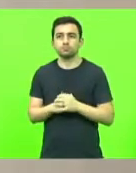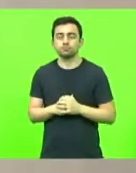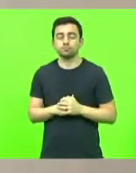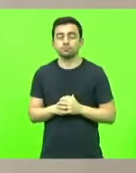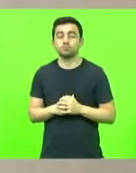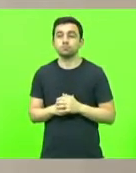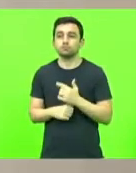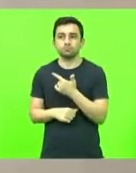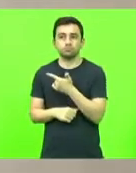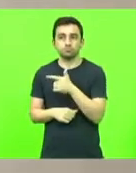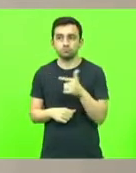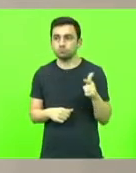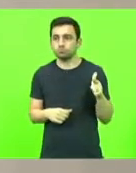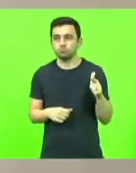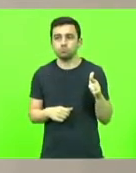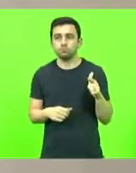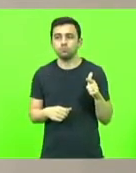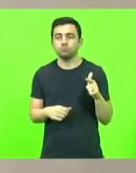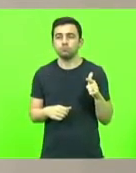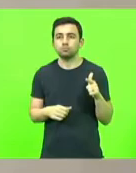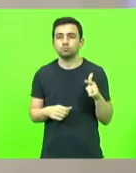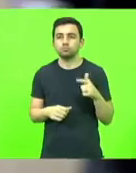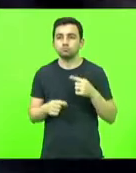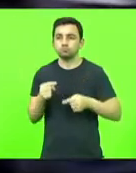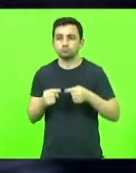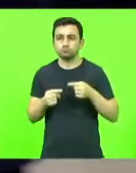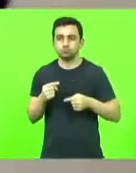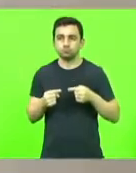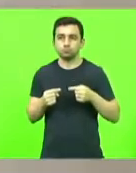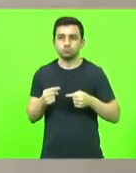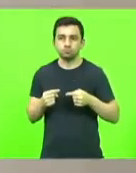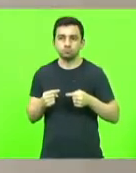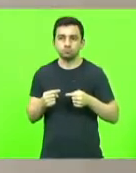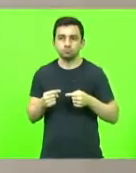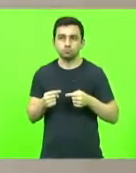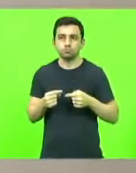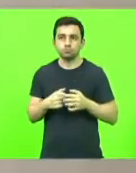Não havendo quem queira discutir,